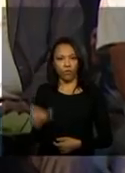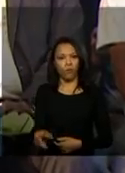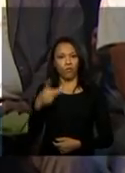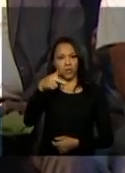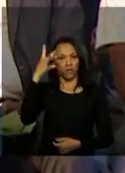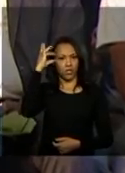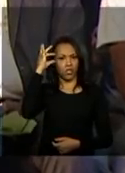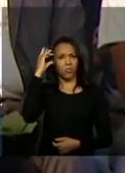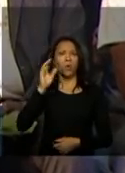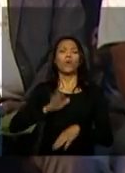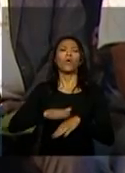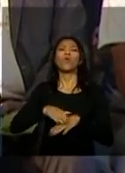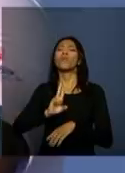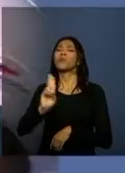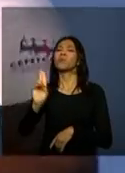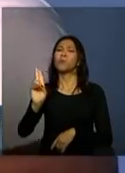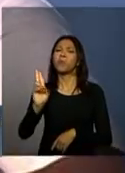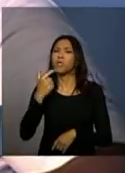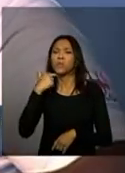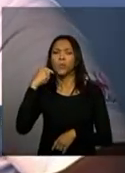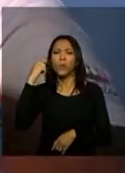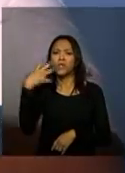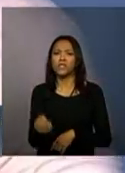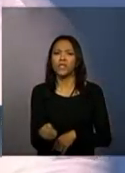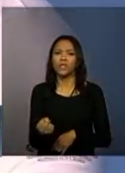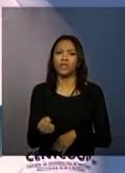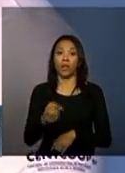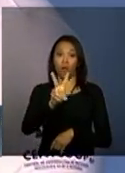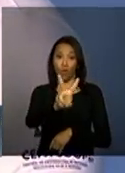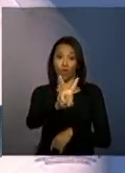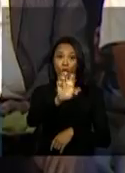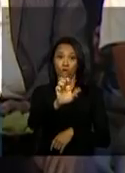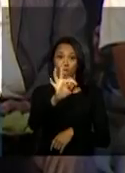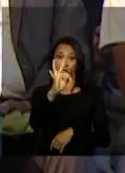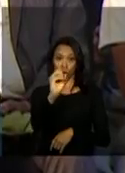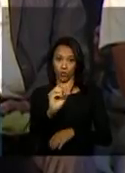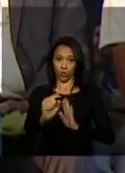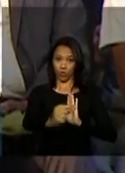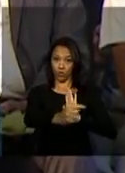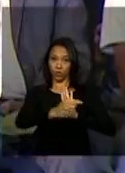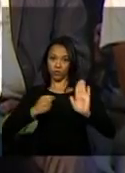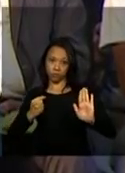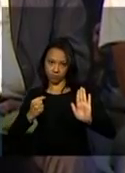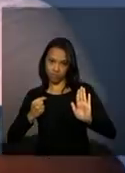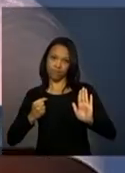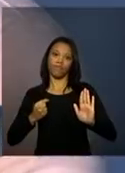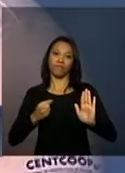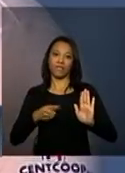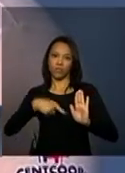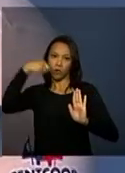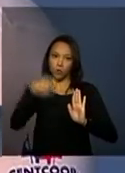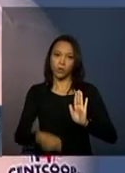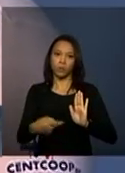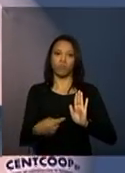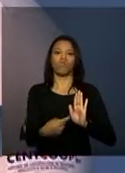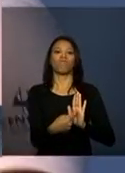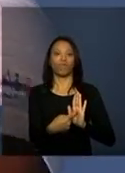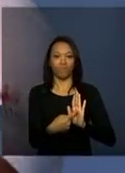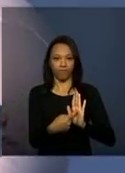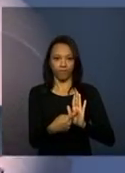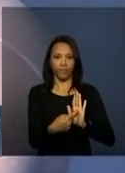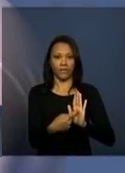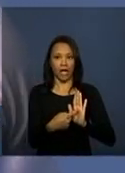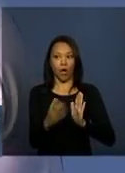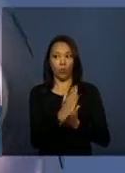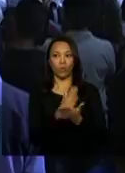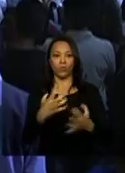a senhora fez o... Como que é o nome do trem lá que não aceita? O veto. A gente sabe o momento que foi e a dureza que foi isso.